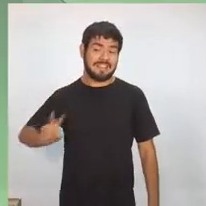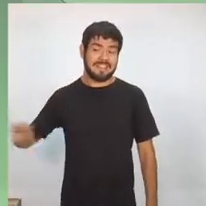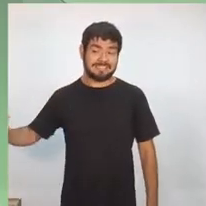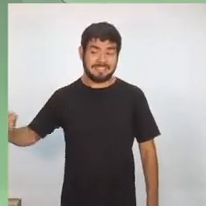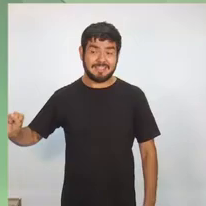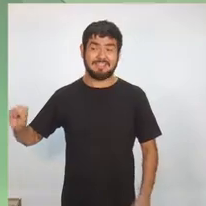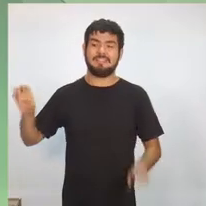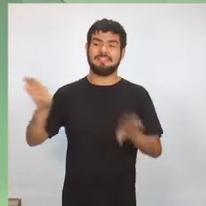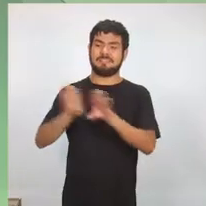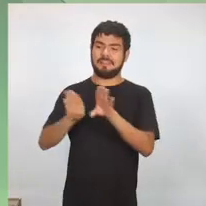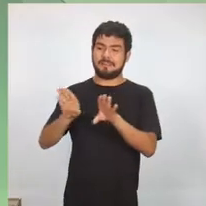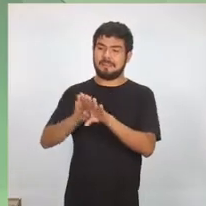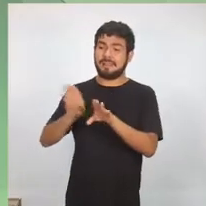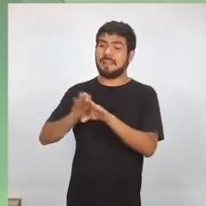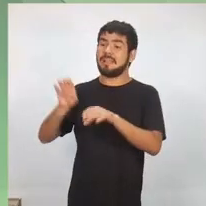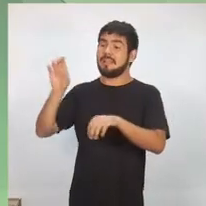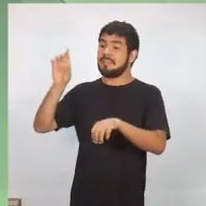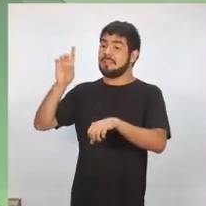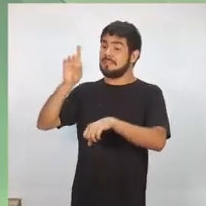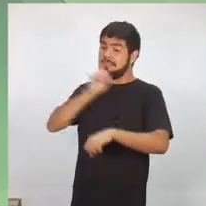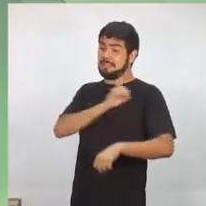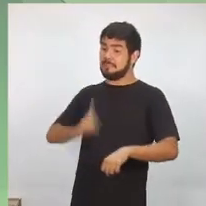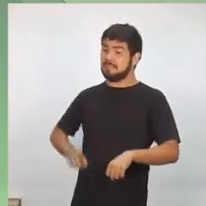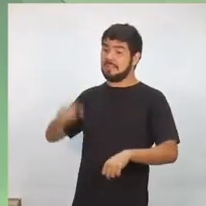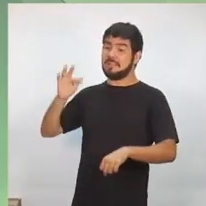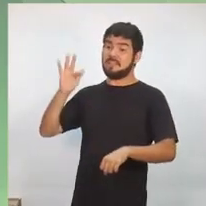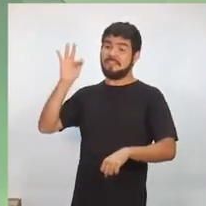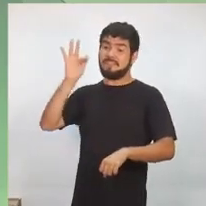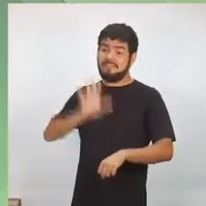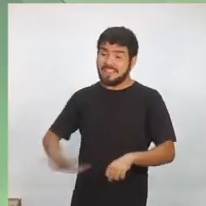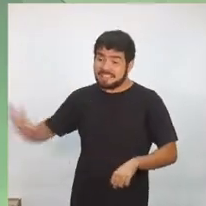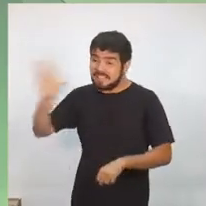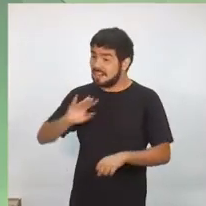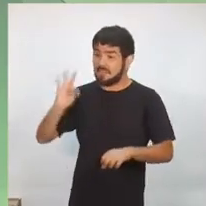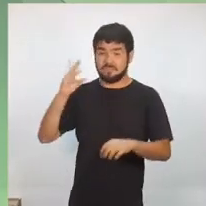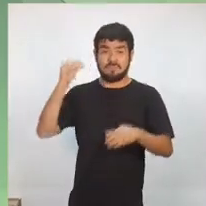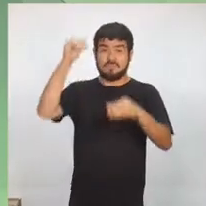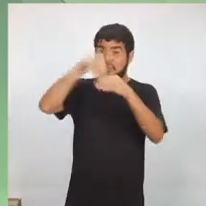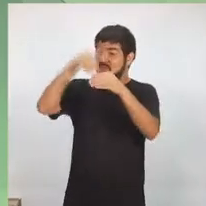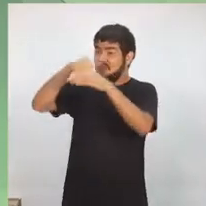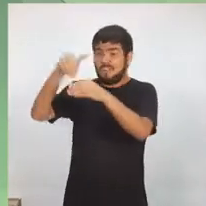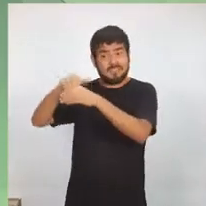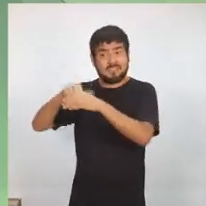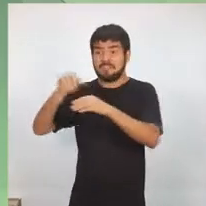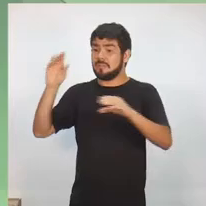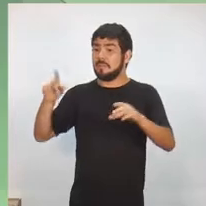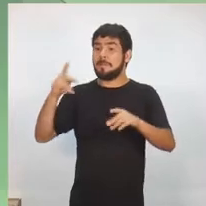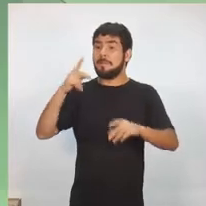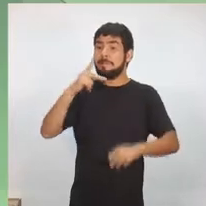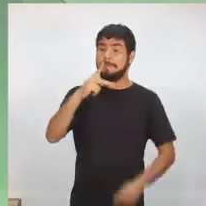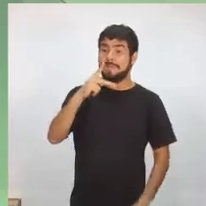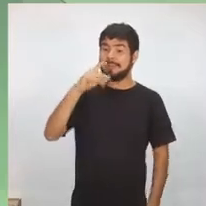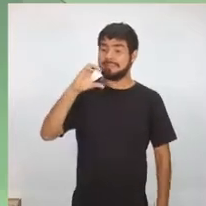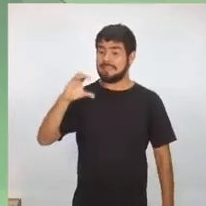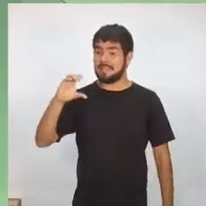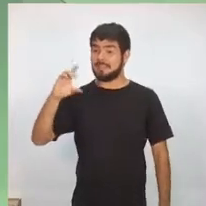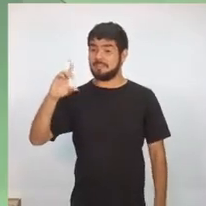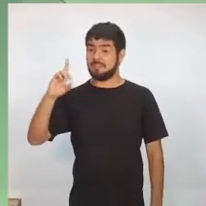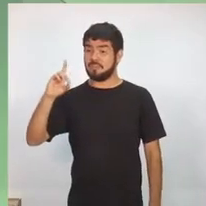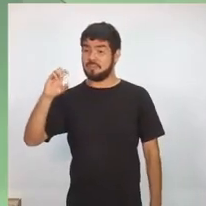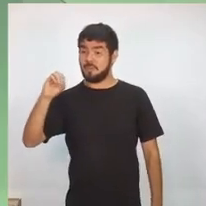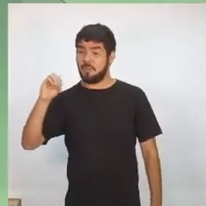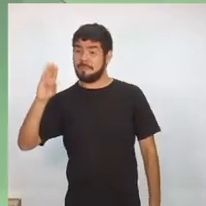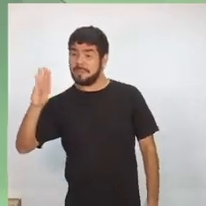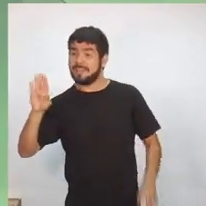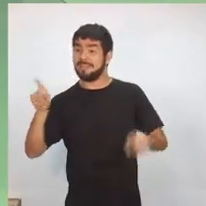de deputados federais e estaduais que tenham compromisso com esse projeto. Escolha entre os candidatos do PCdoB e do PT, para que a gente